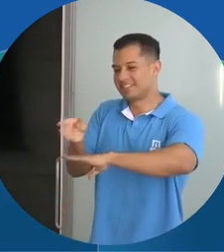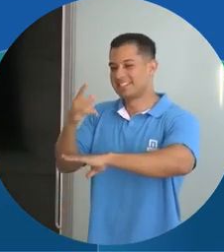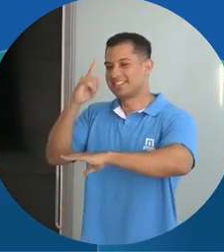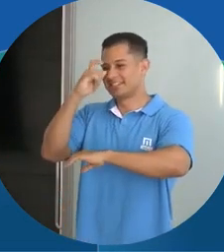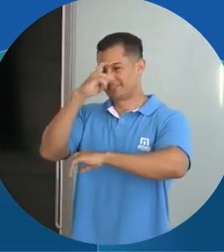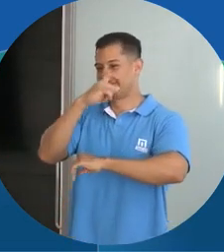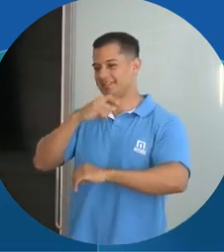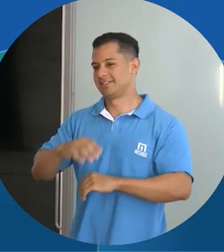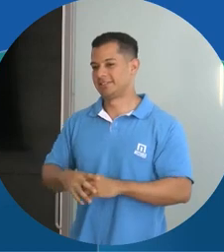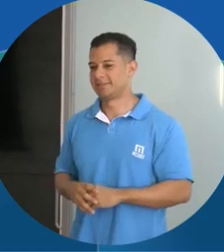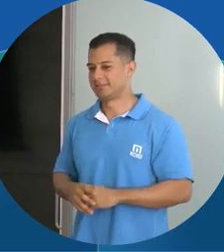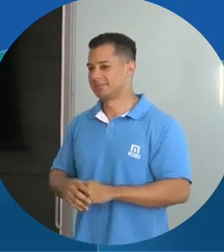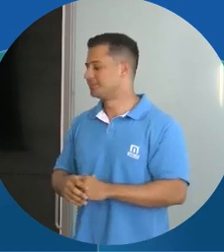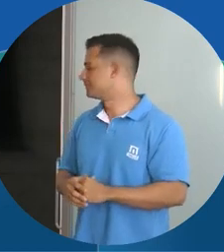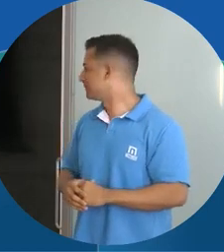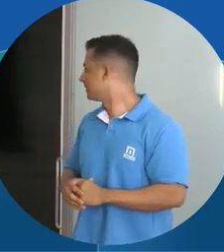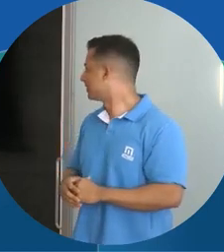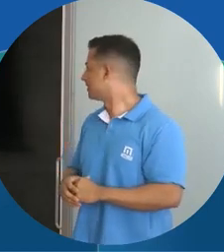restrito aqui.